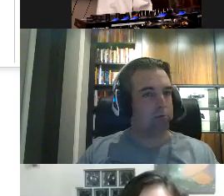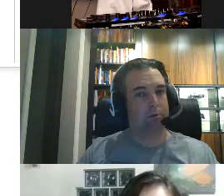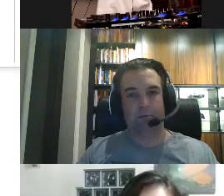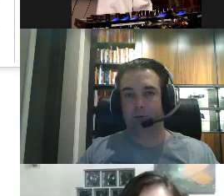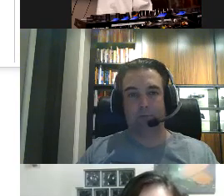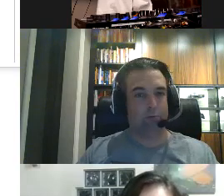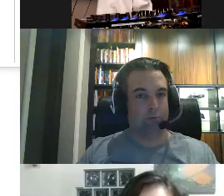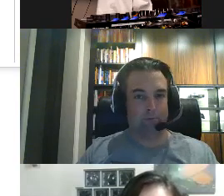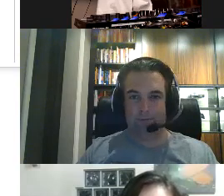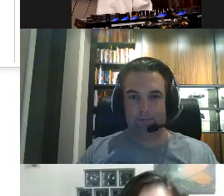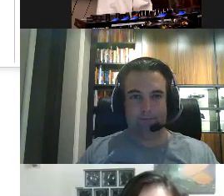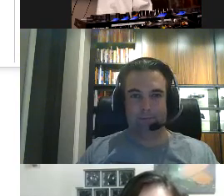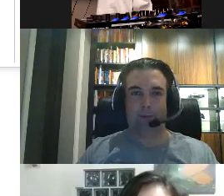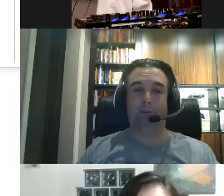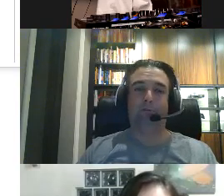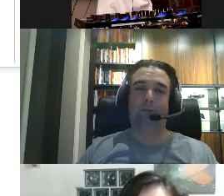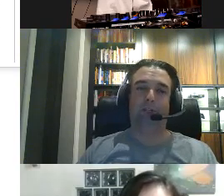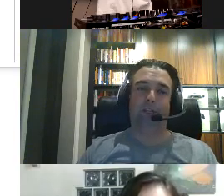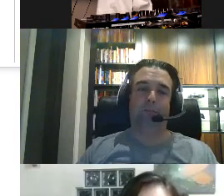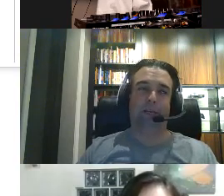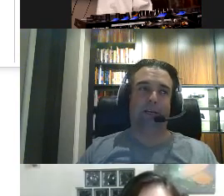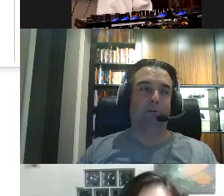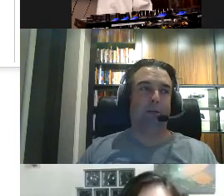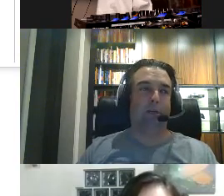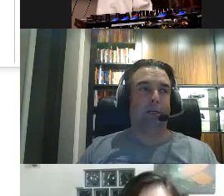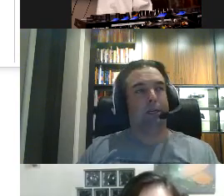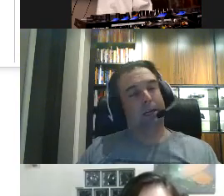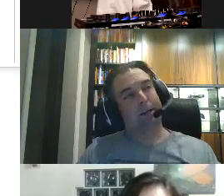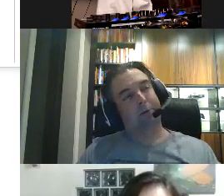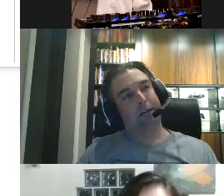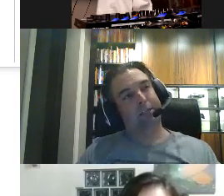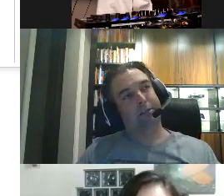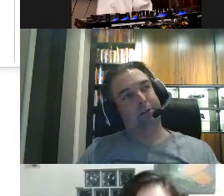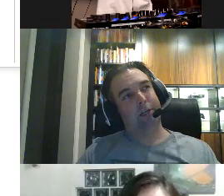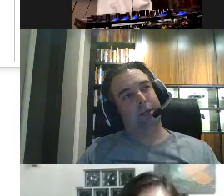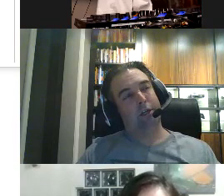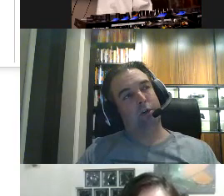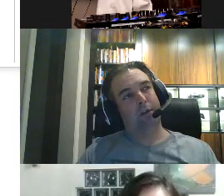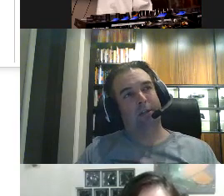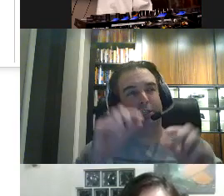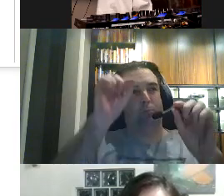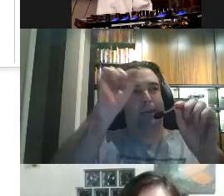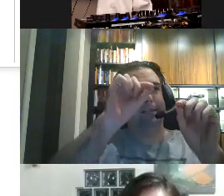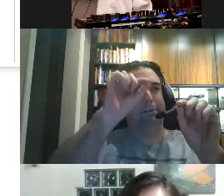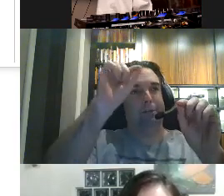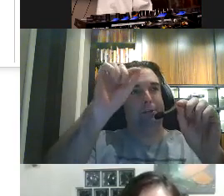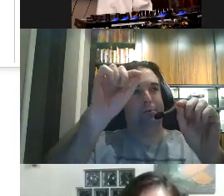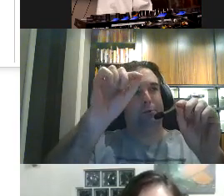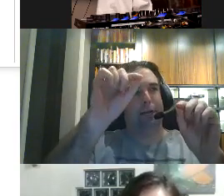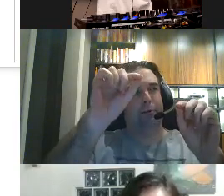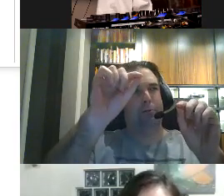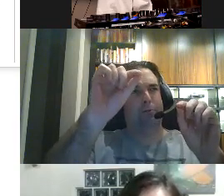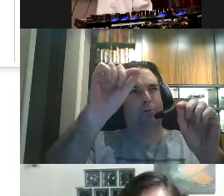tem a solução para tudo. Hoje eu vi uma tirinha bem legal. O cara diz assim, ó, daí tinha o Messi, o